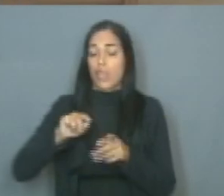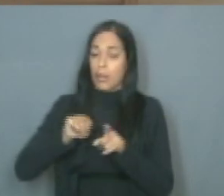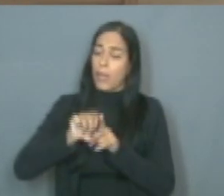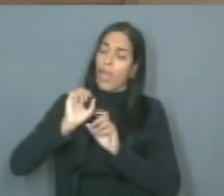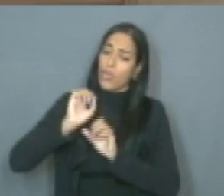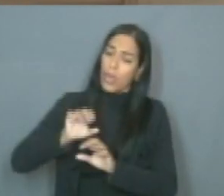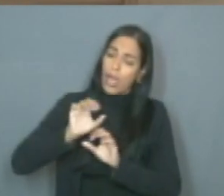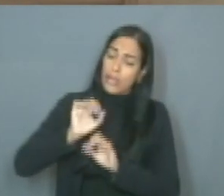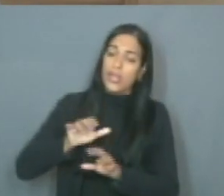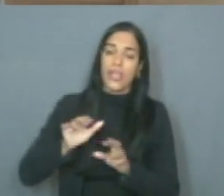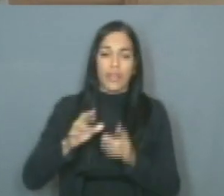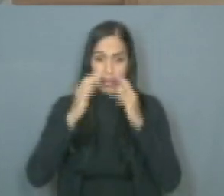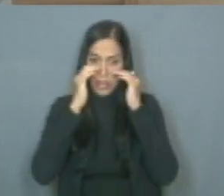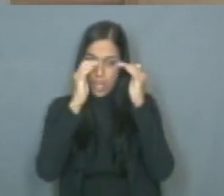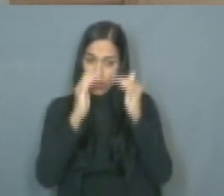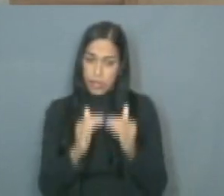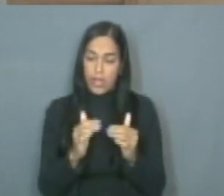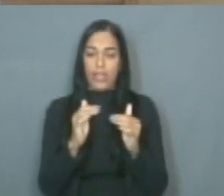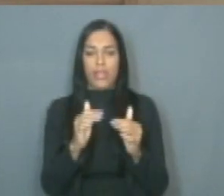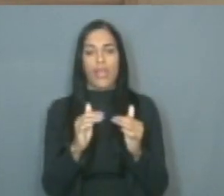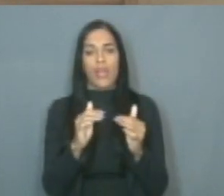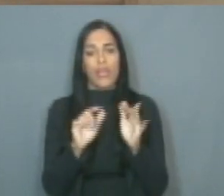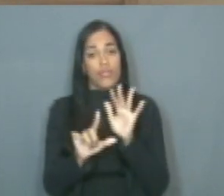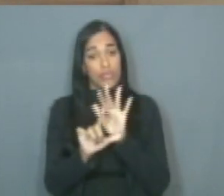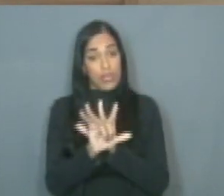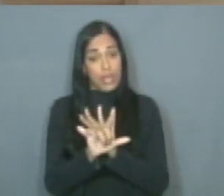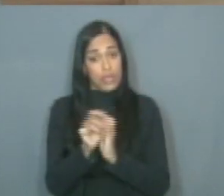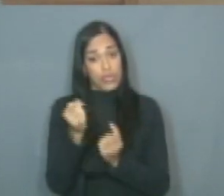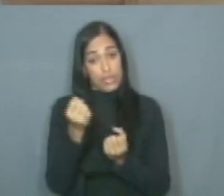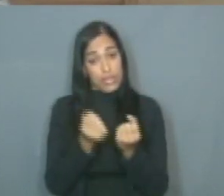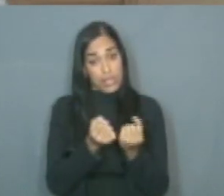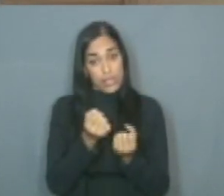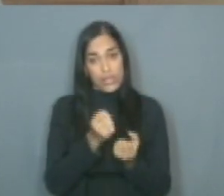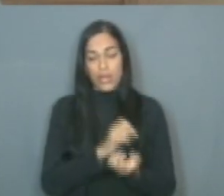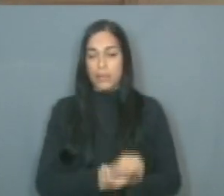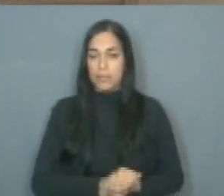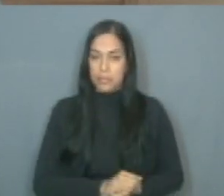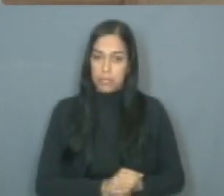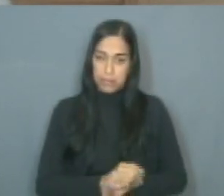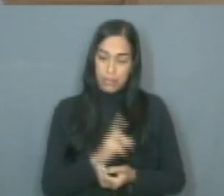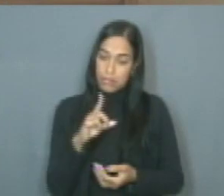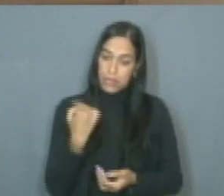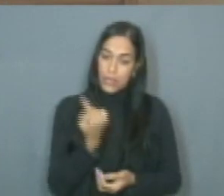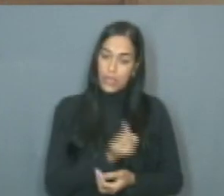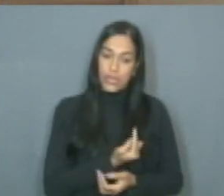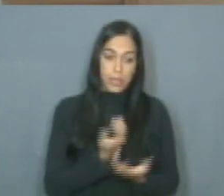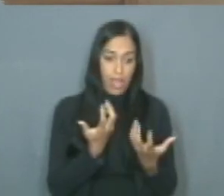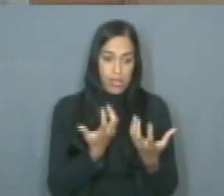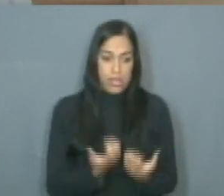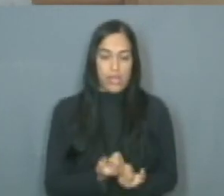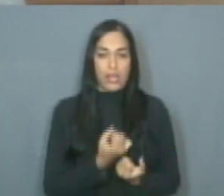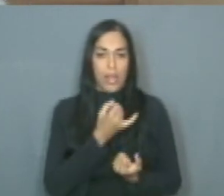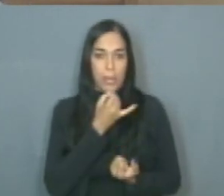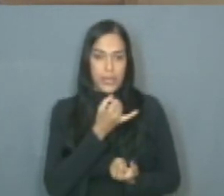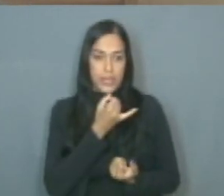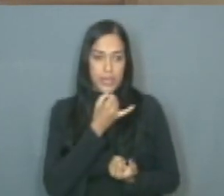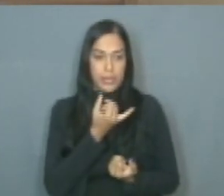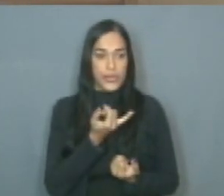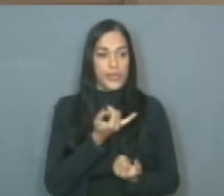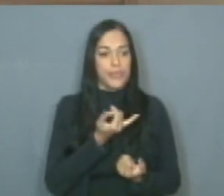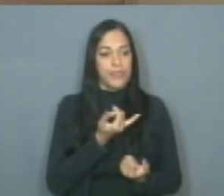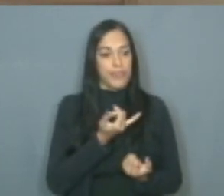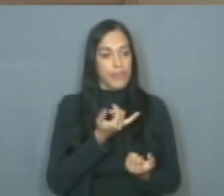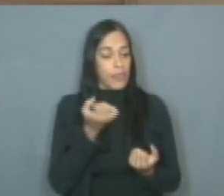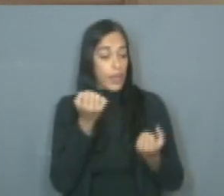para respeitar as leis de trânsitos, mas a gente não pode permitir que o carro seja literalmente